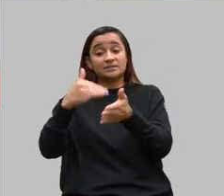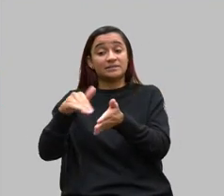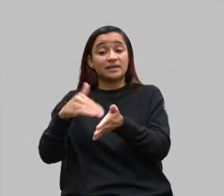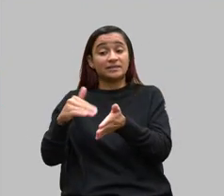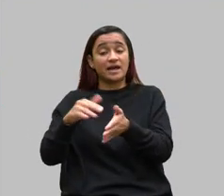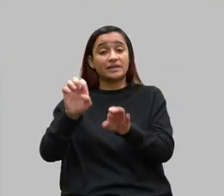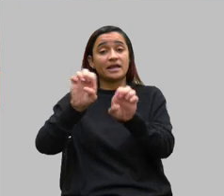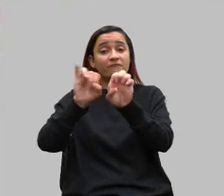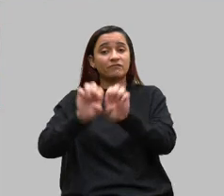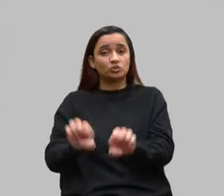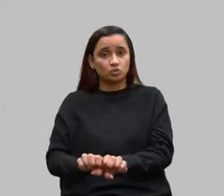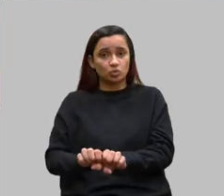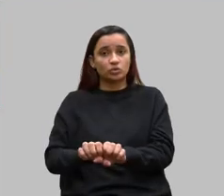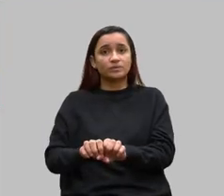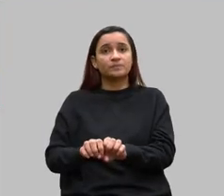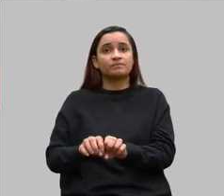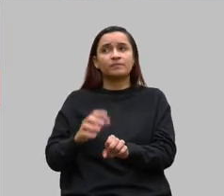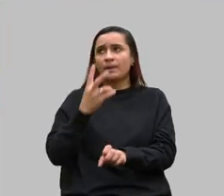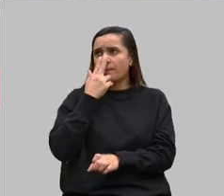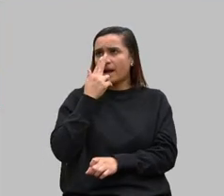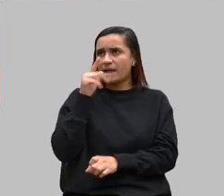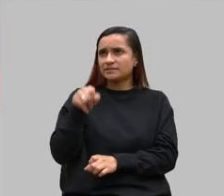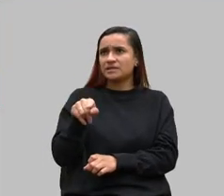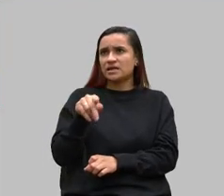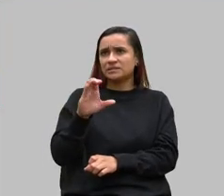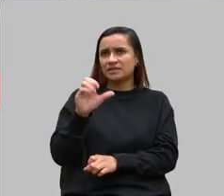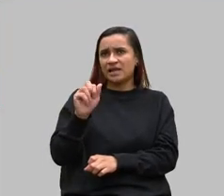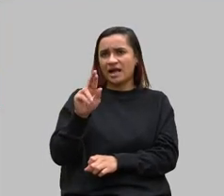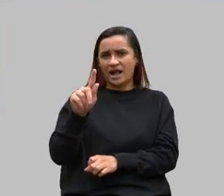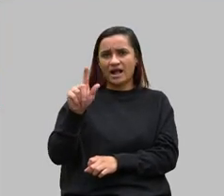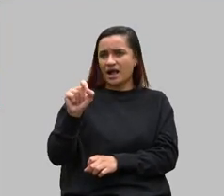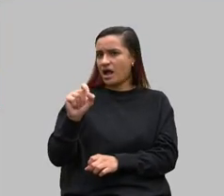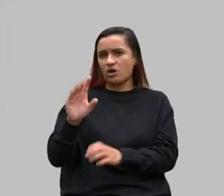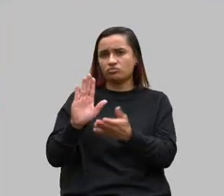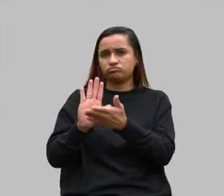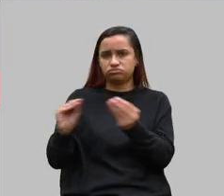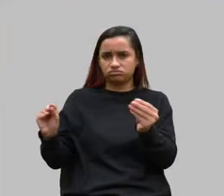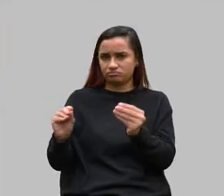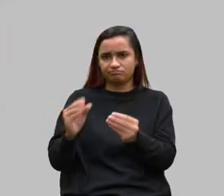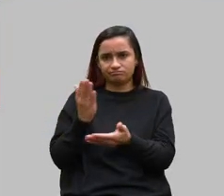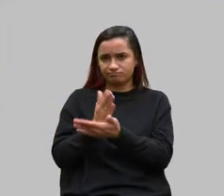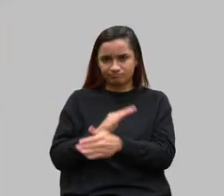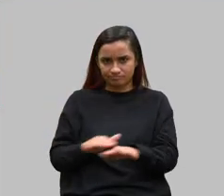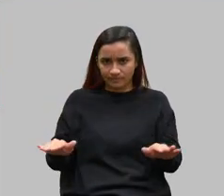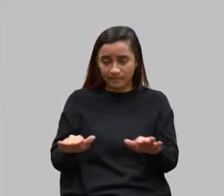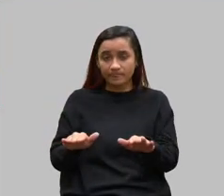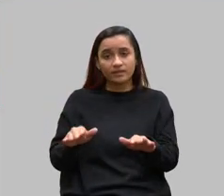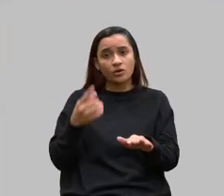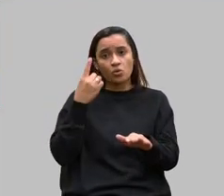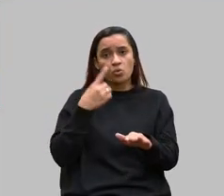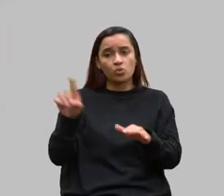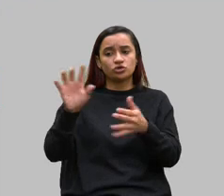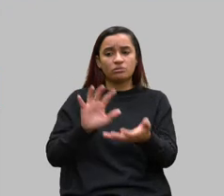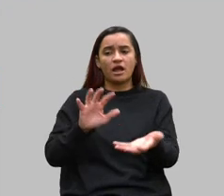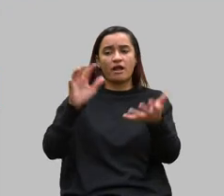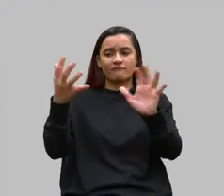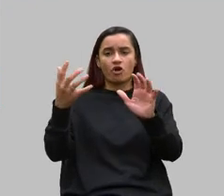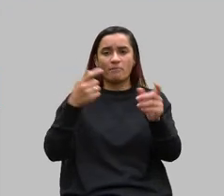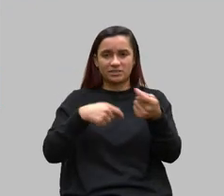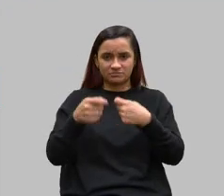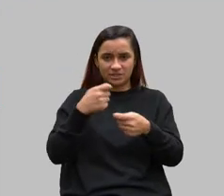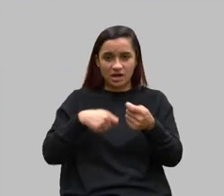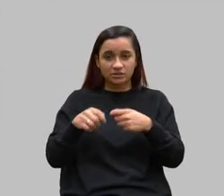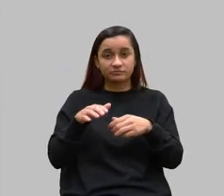par que esse cargo foi extinto na na última reforma administrativa que a